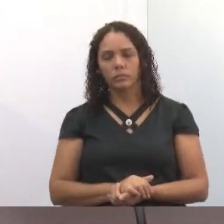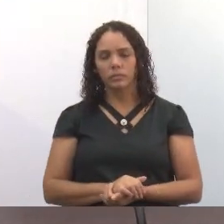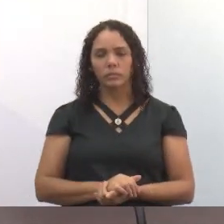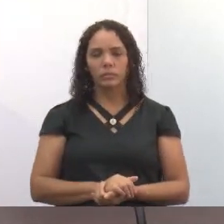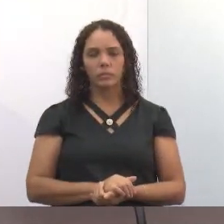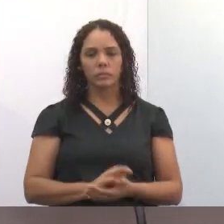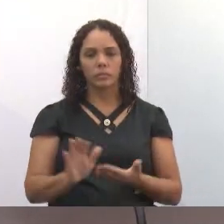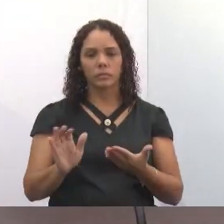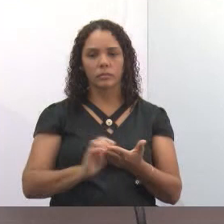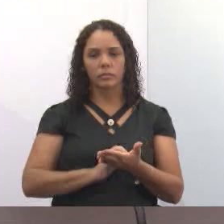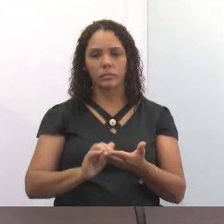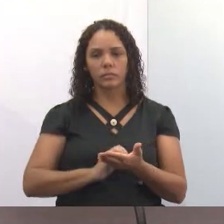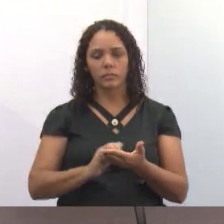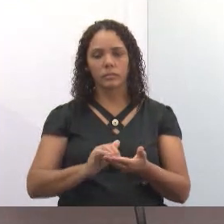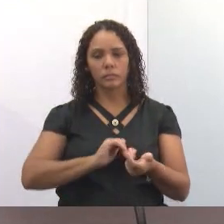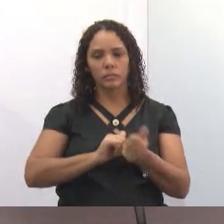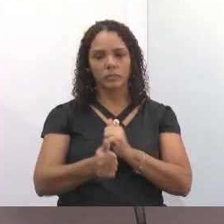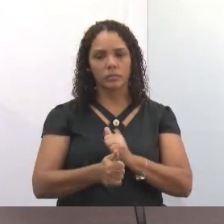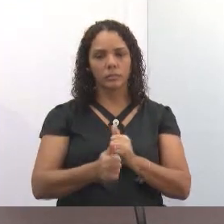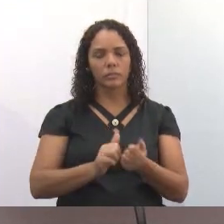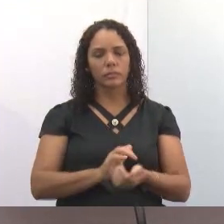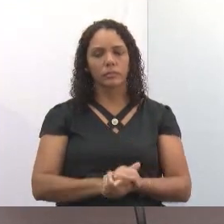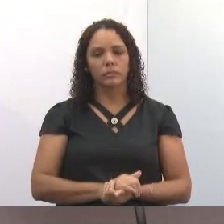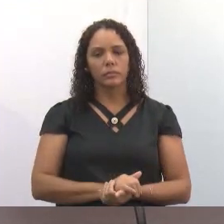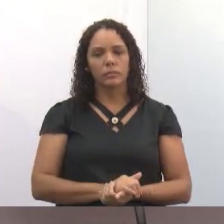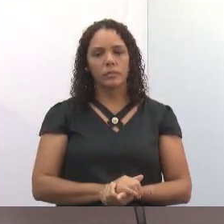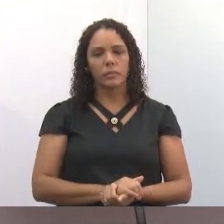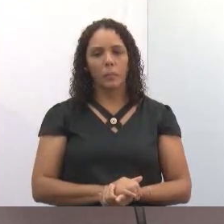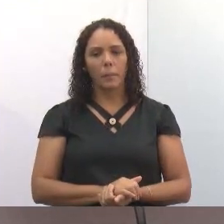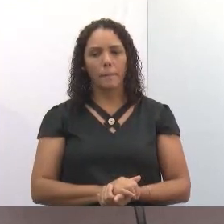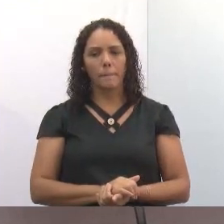à Secretaria de Esportes.